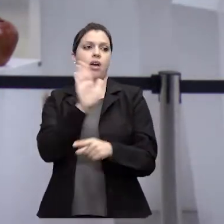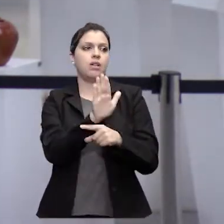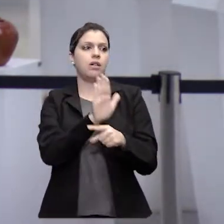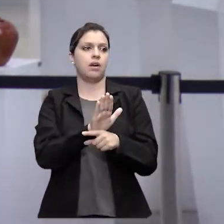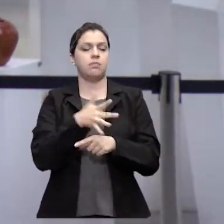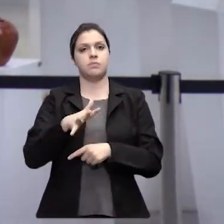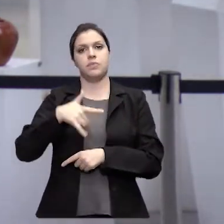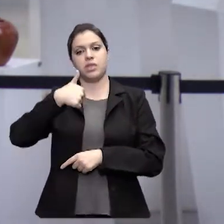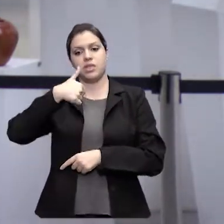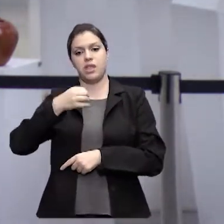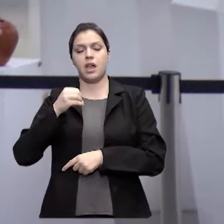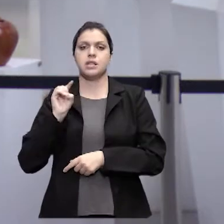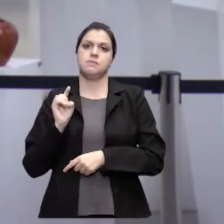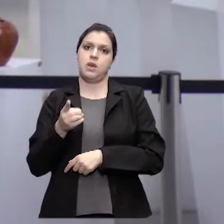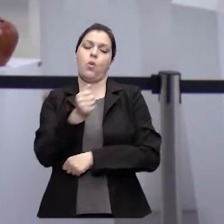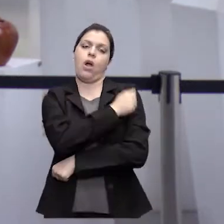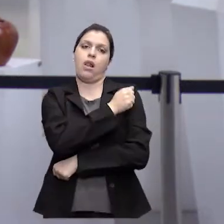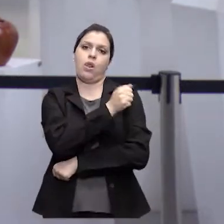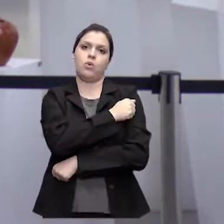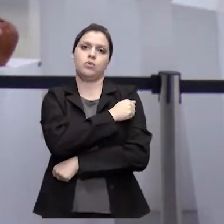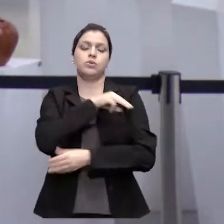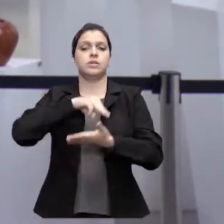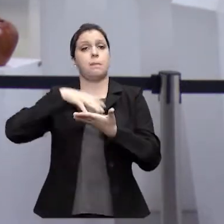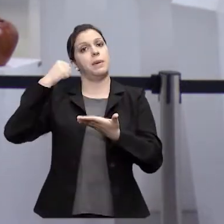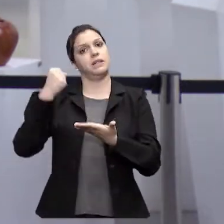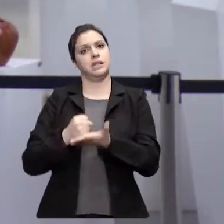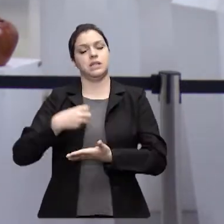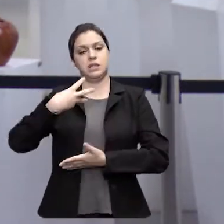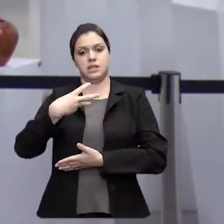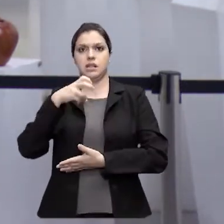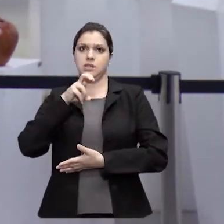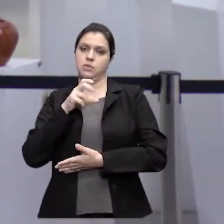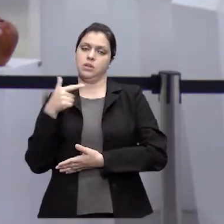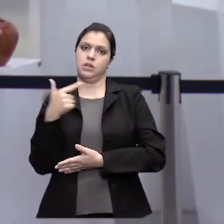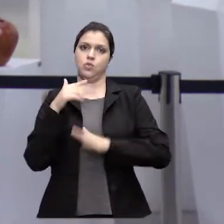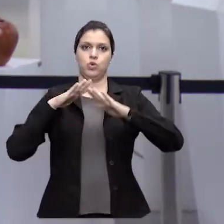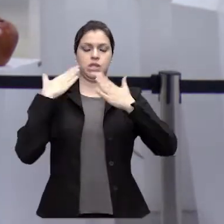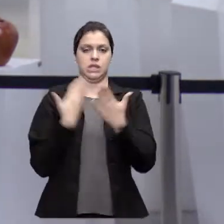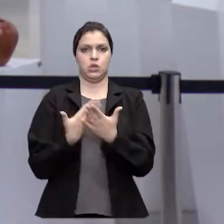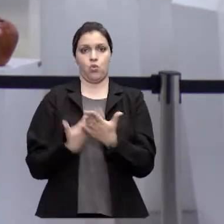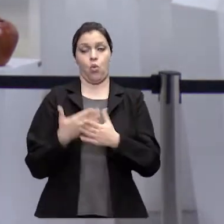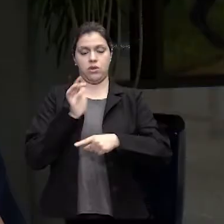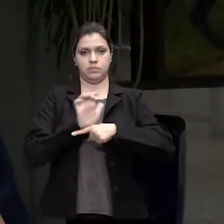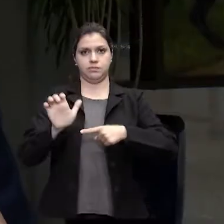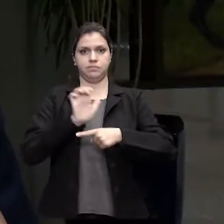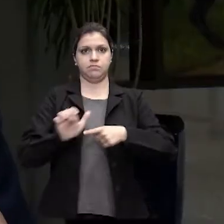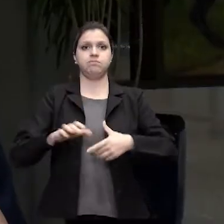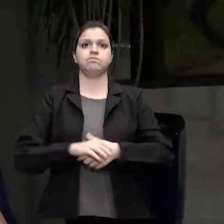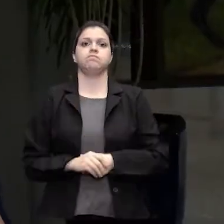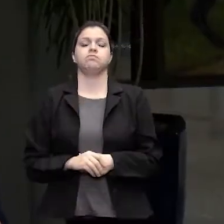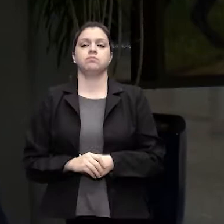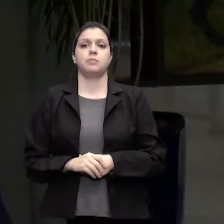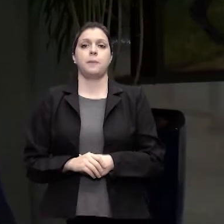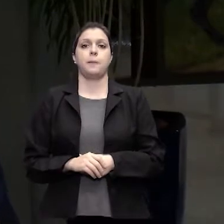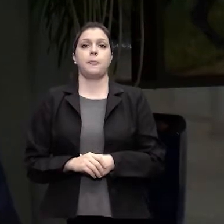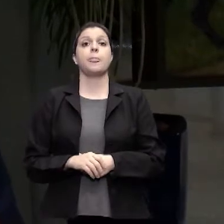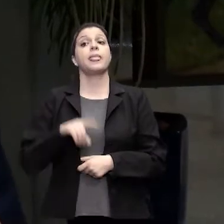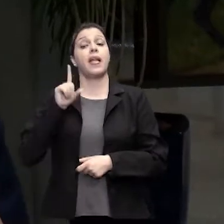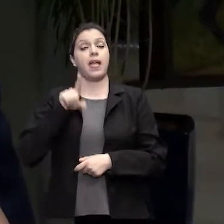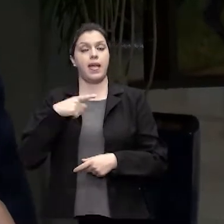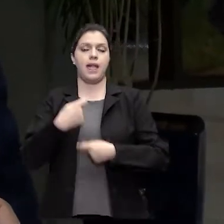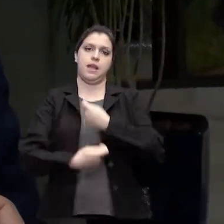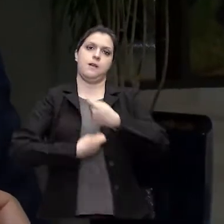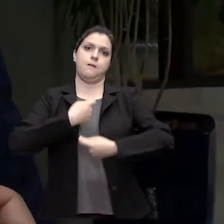de 10 mil alunos matriculados em 352 escolas estaduais. Essa é uma atividade,